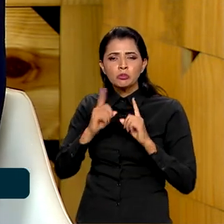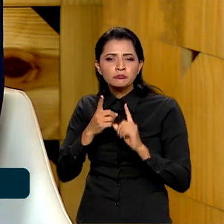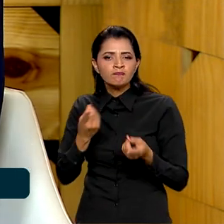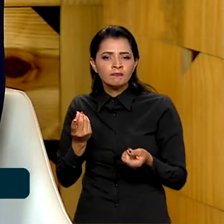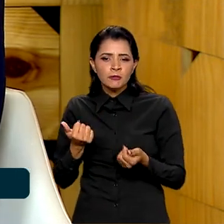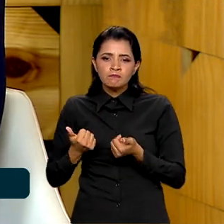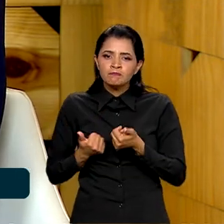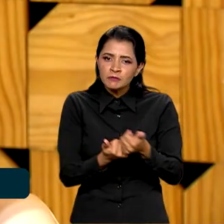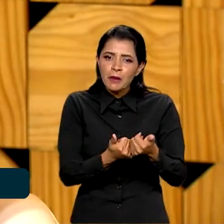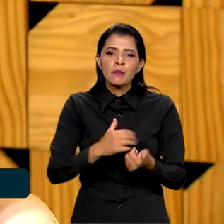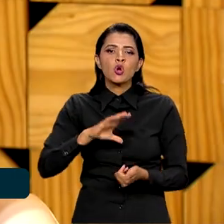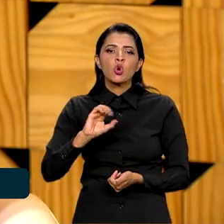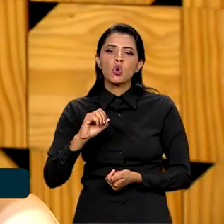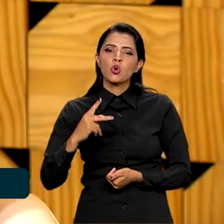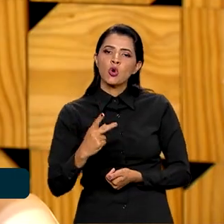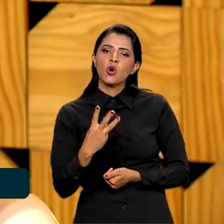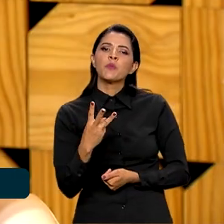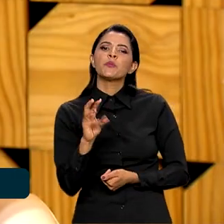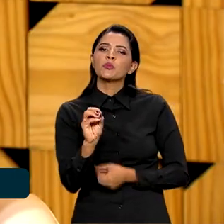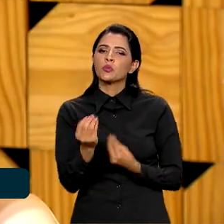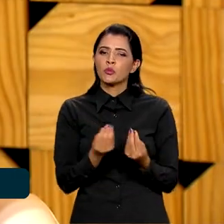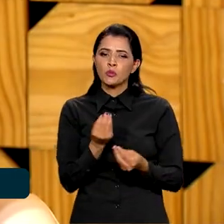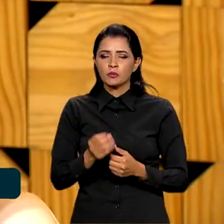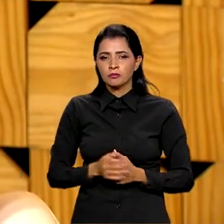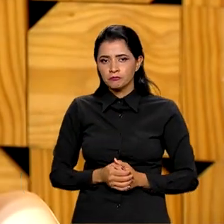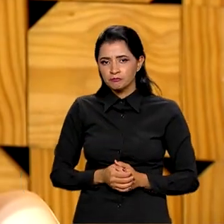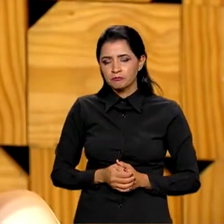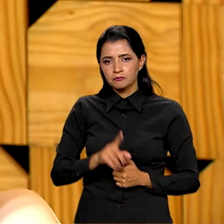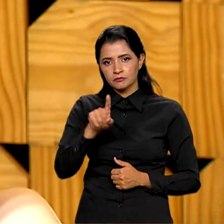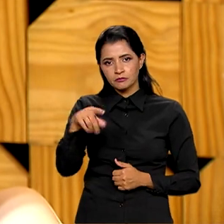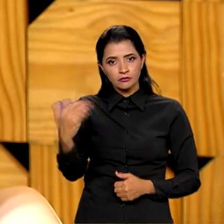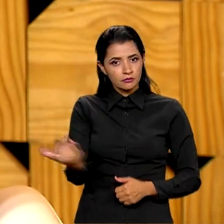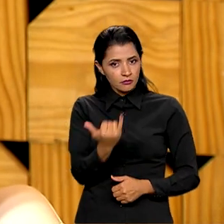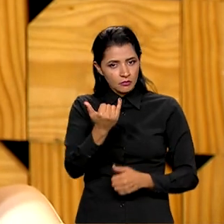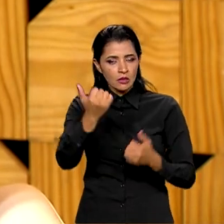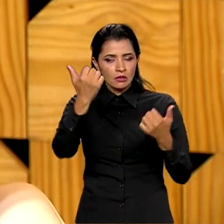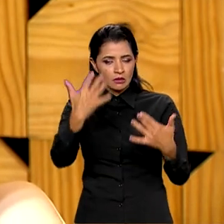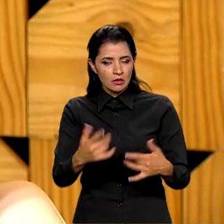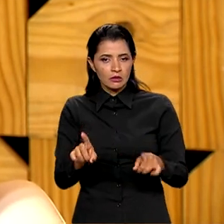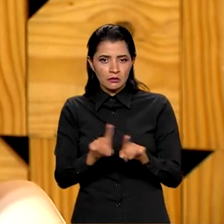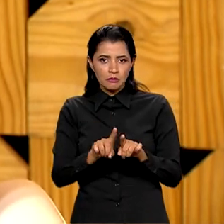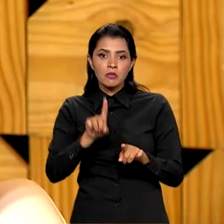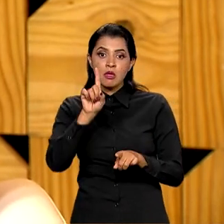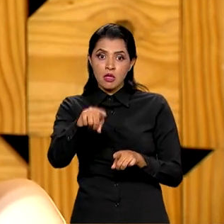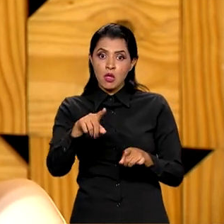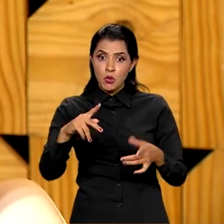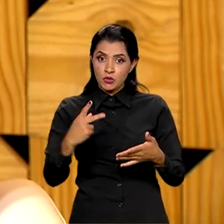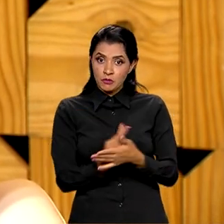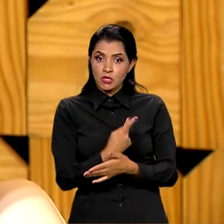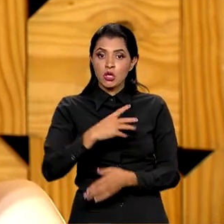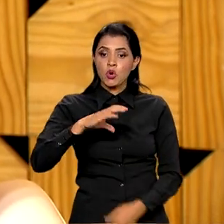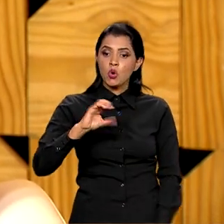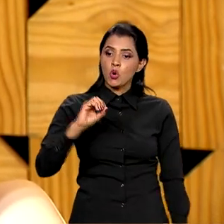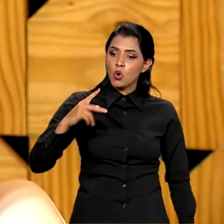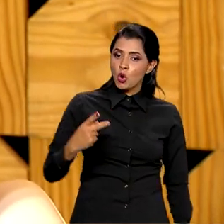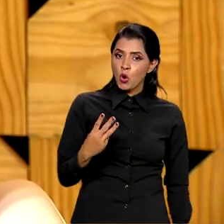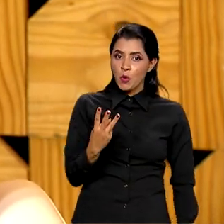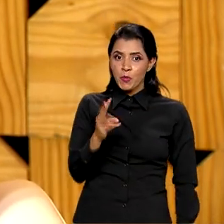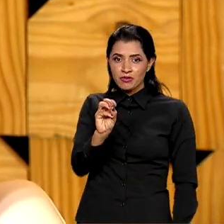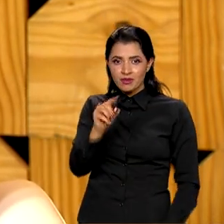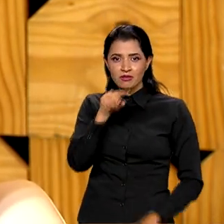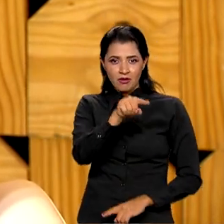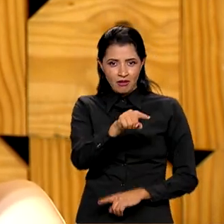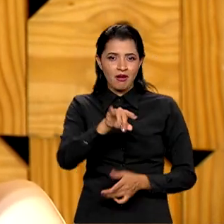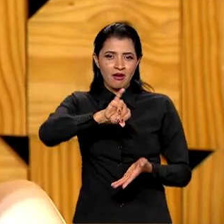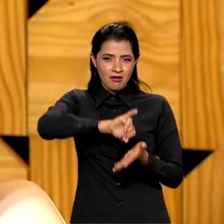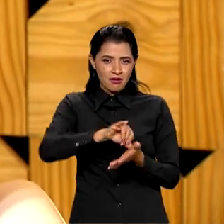para a COP30? Acho que é importante ressaltar, Roberto, que a realização da COP30 em Belém do Pará